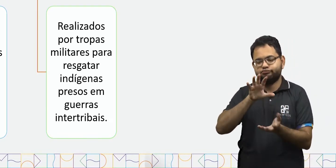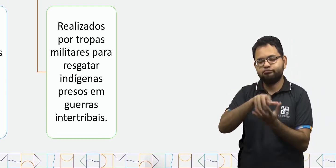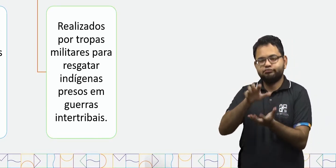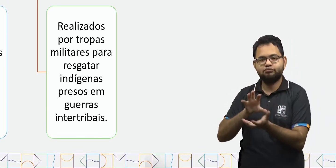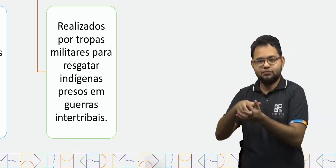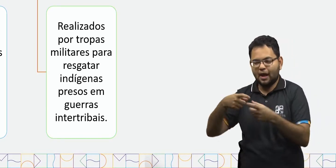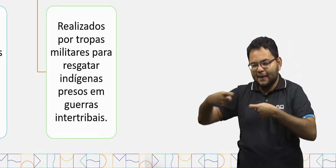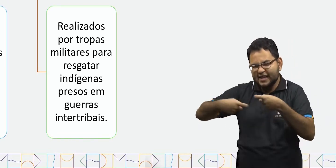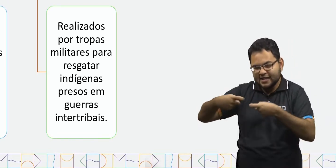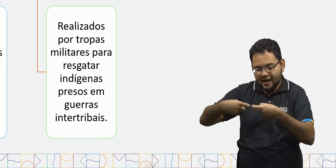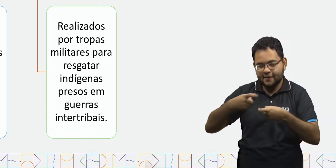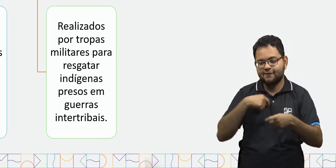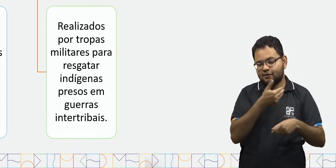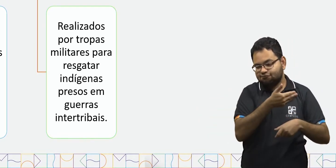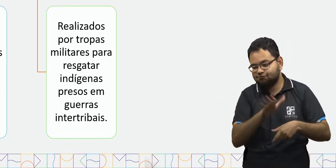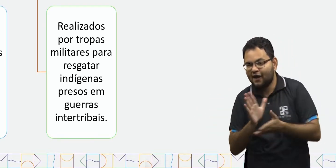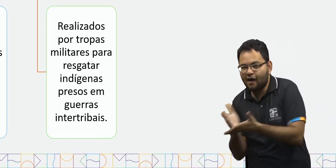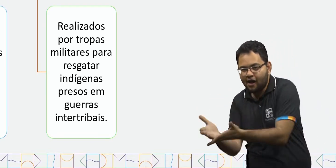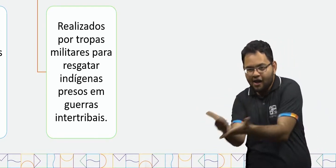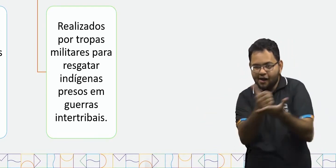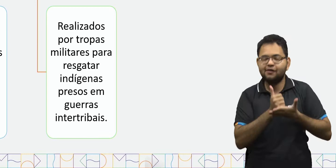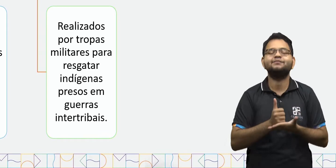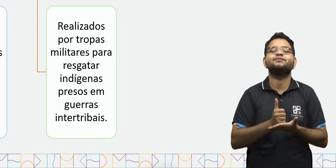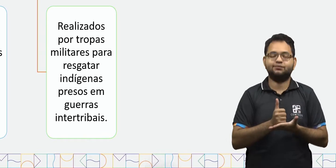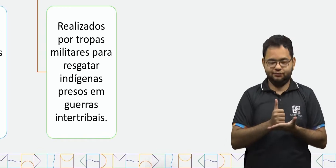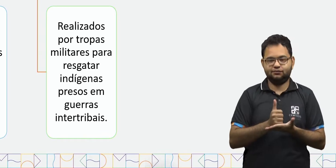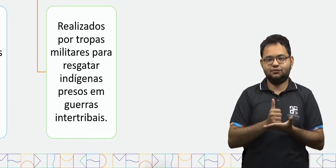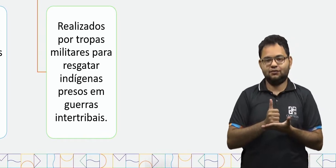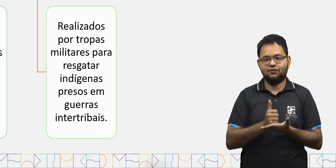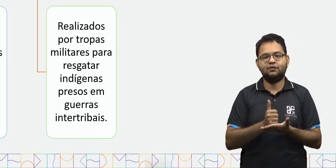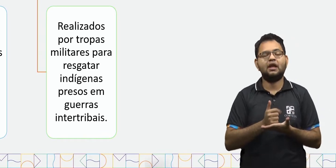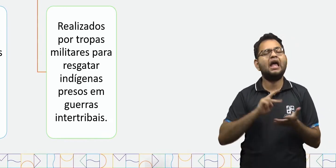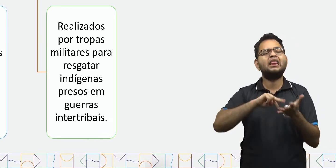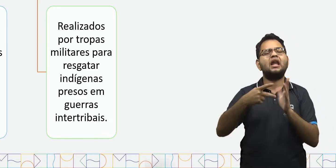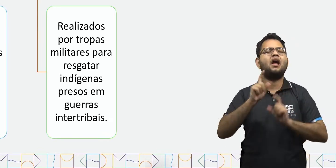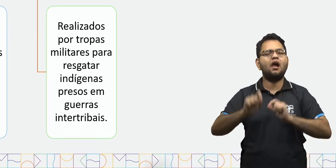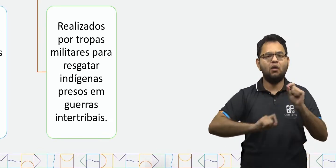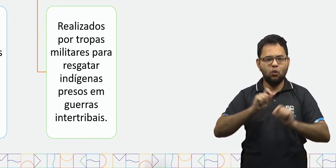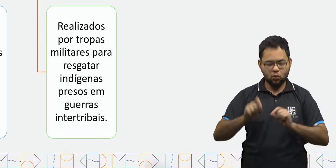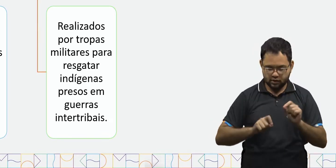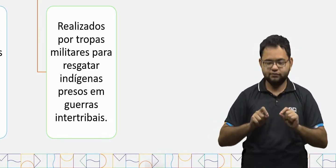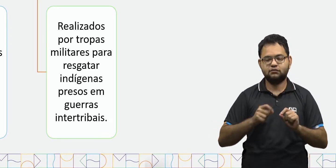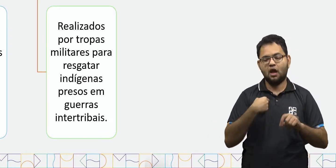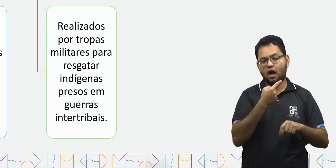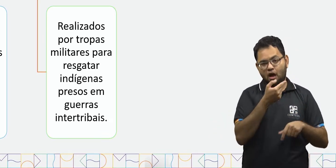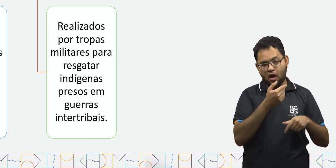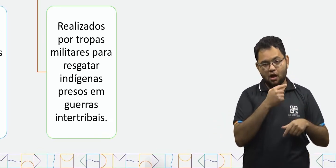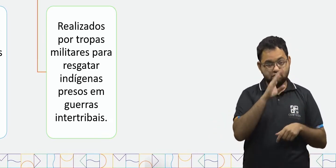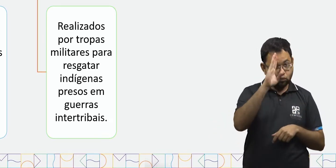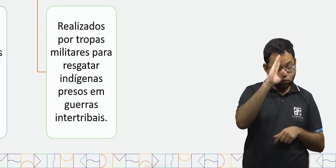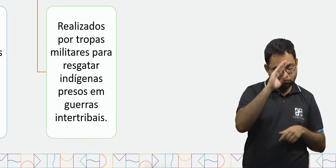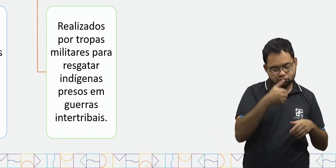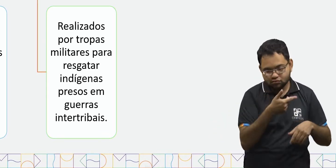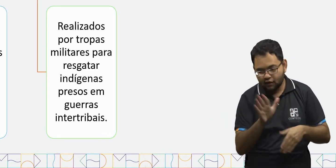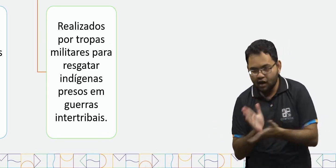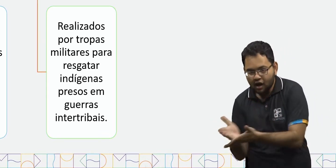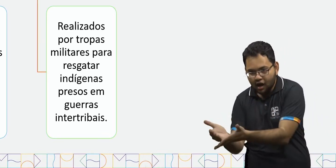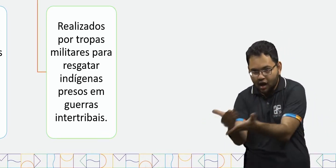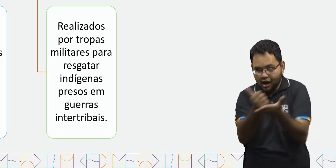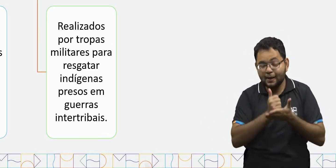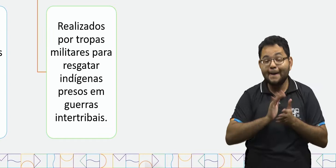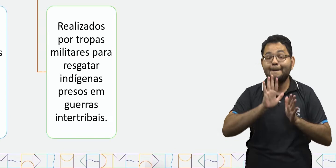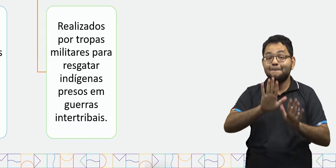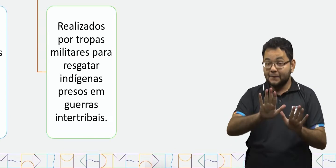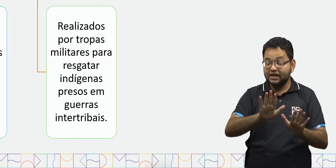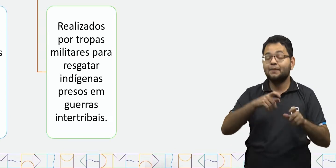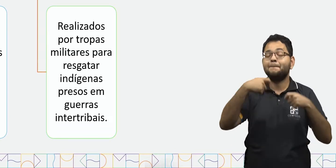presos em guerras intertribais. O resgate se dava por meio da troca do prisioneiro por mercadorias. E em troca de seu